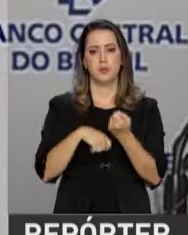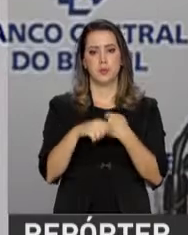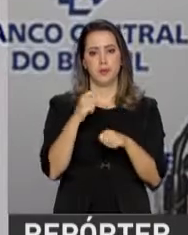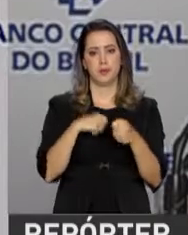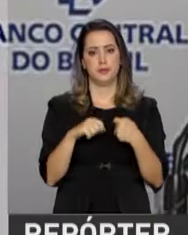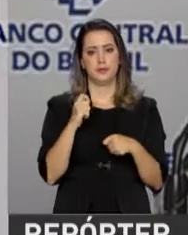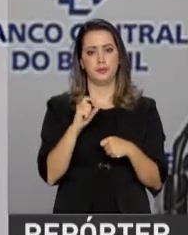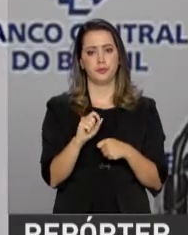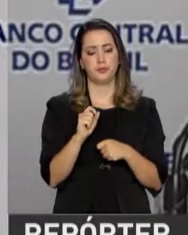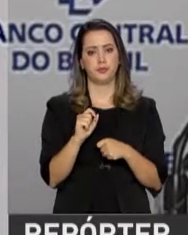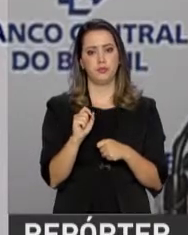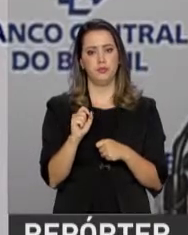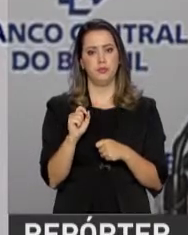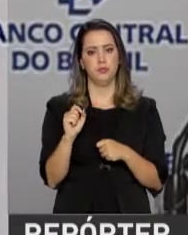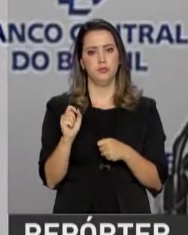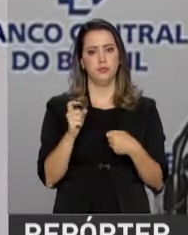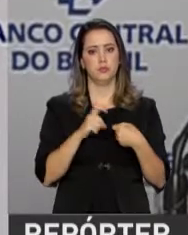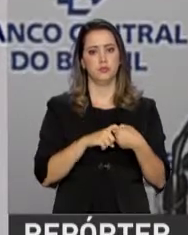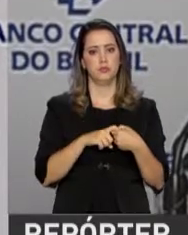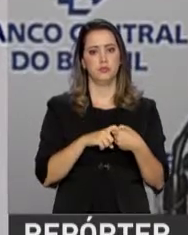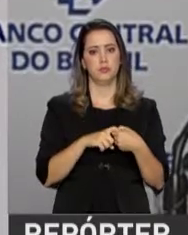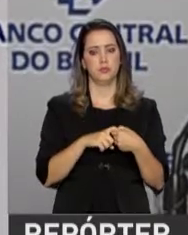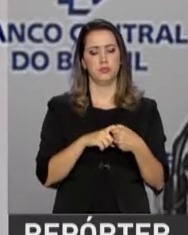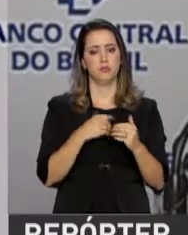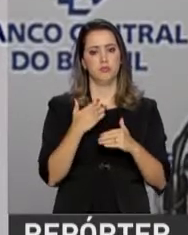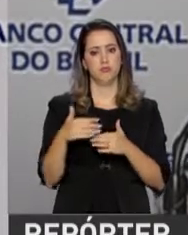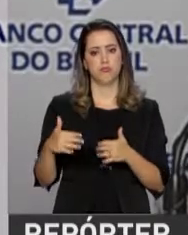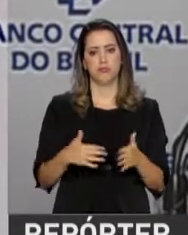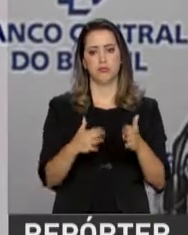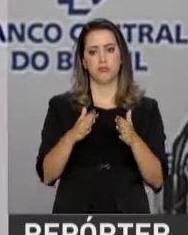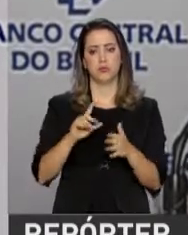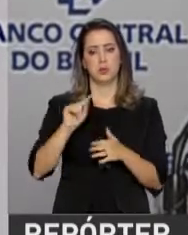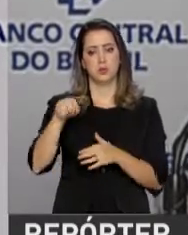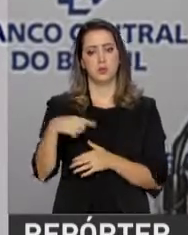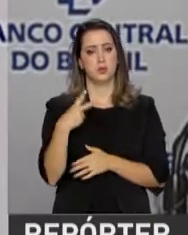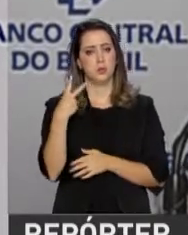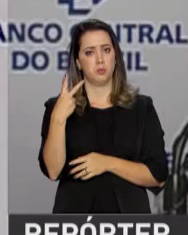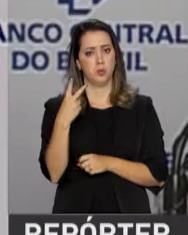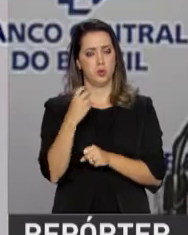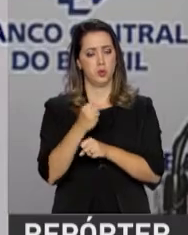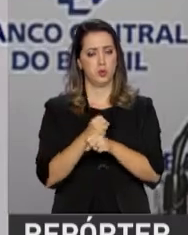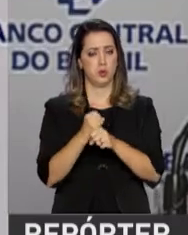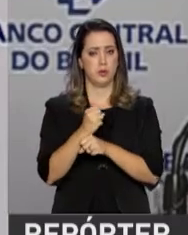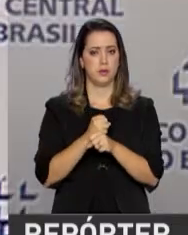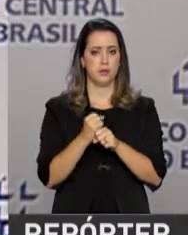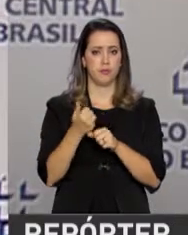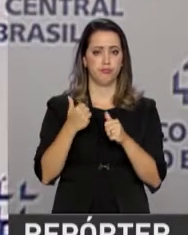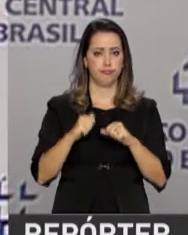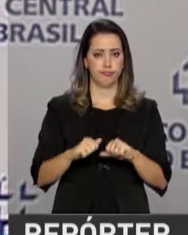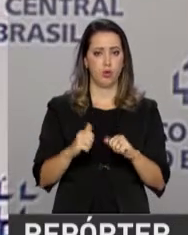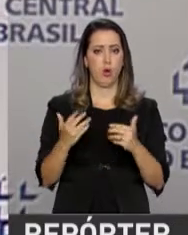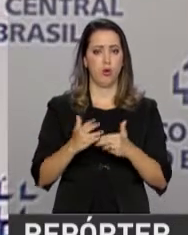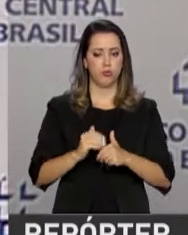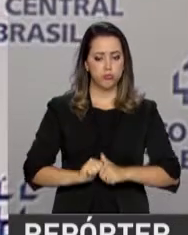economia retomou o seu rumo após dois anos de recessão.